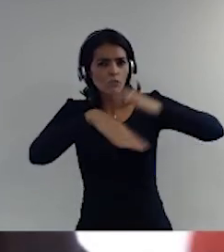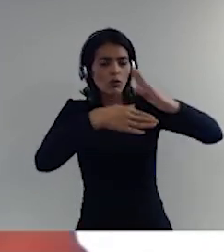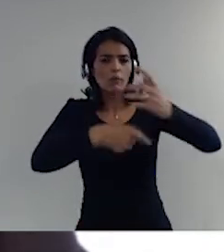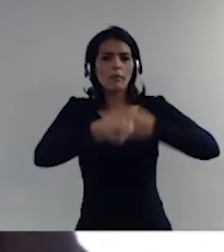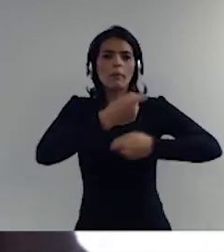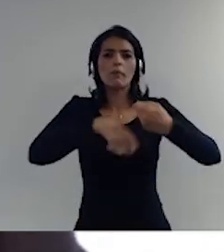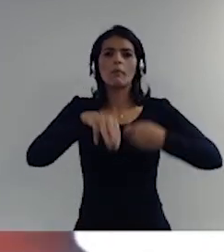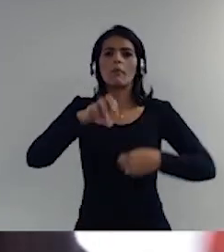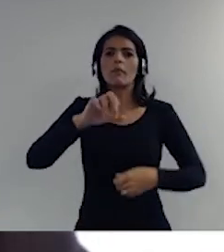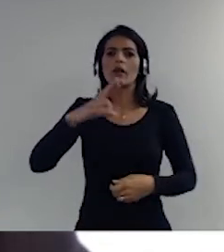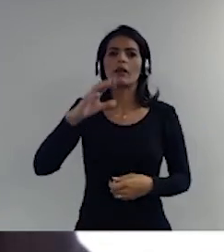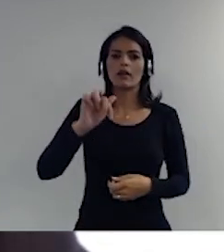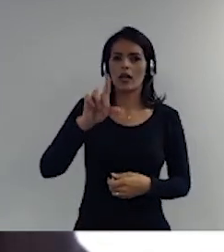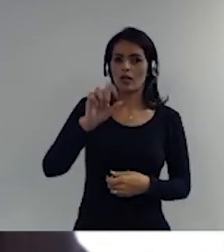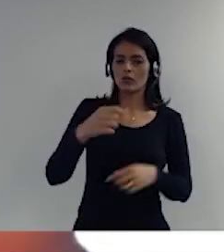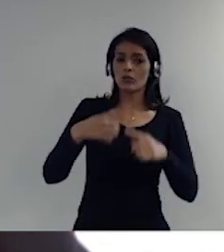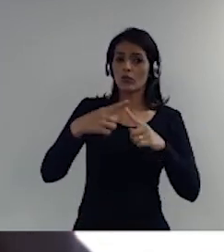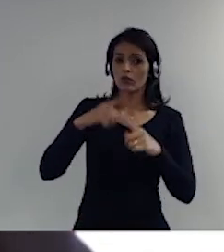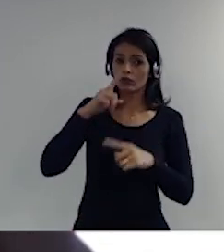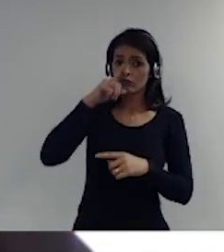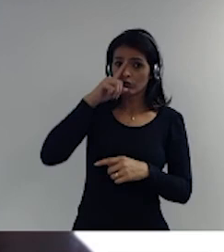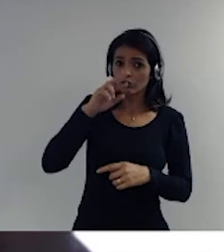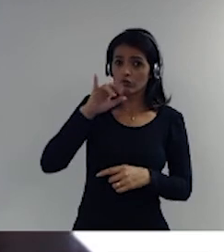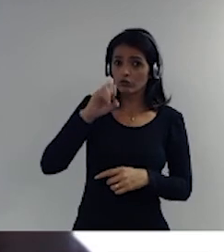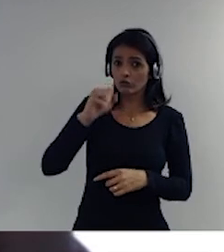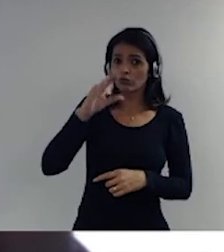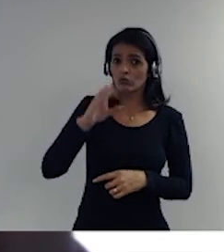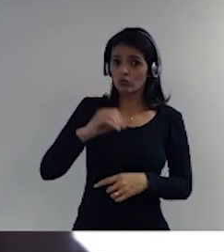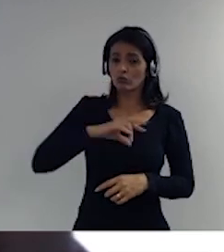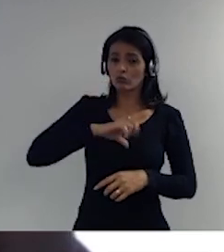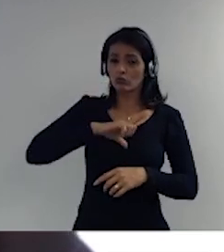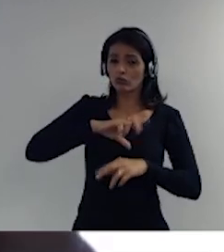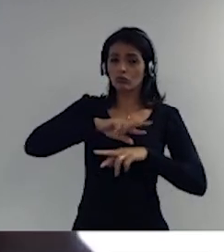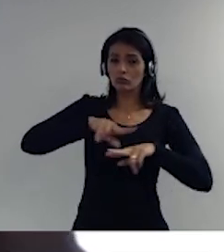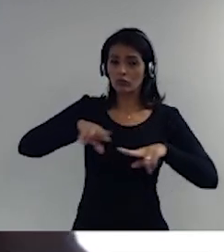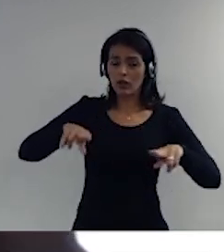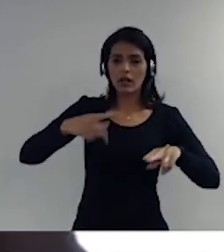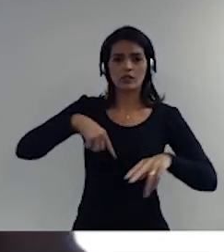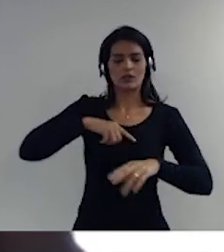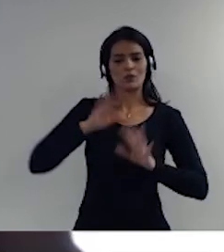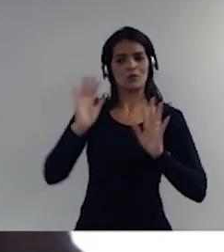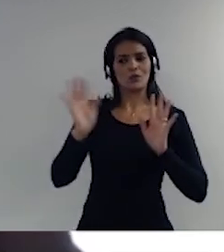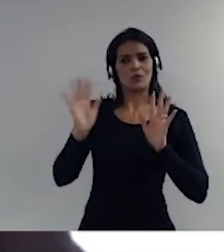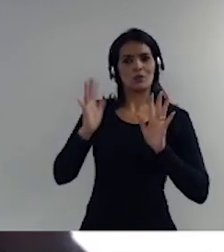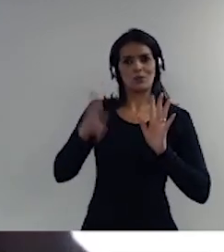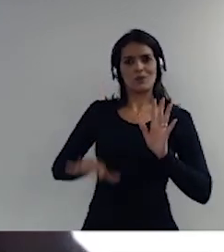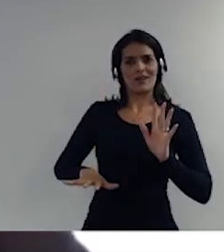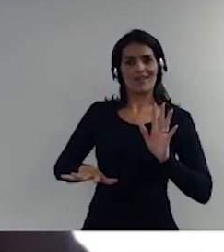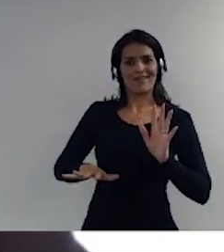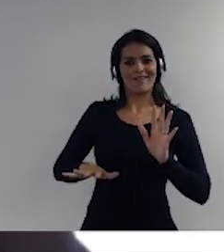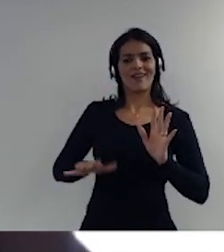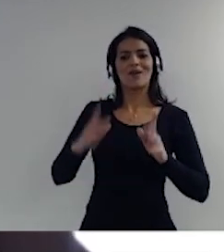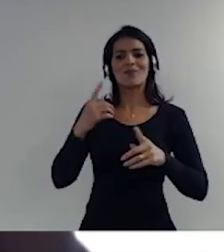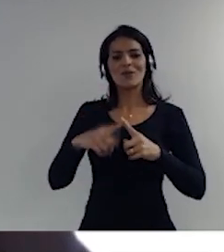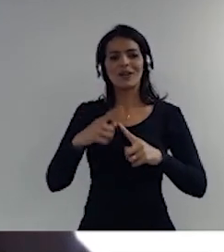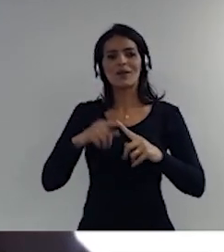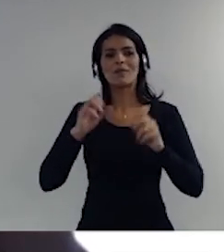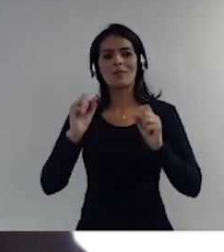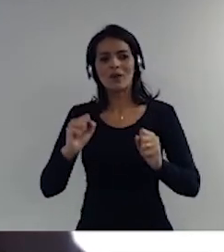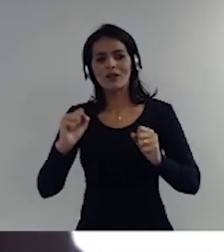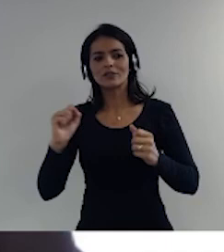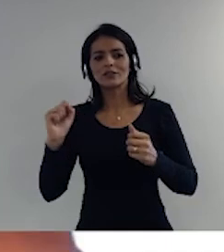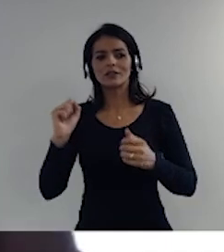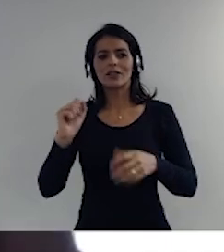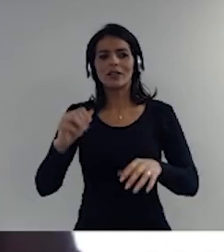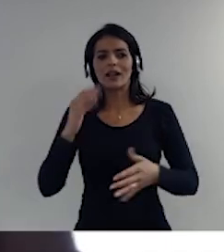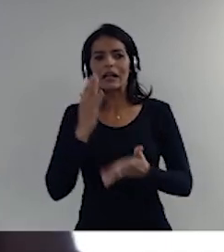porque isso traz todo tipo de risco com o qual nós não queremos correr, né? De interrupção na